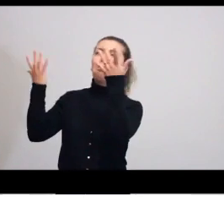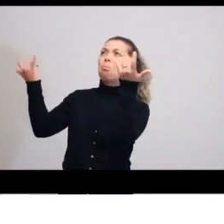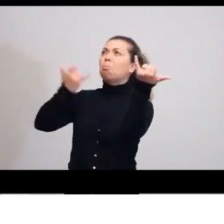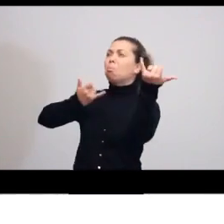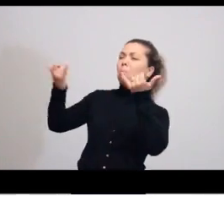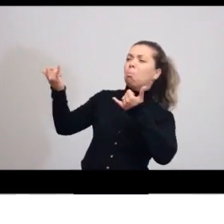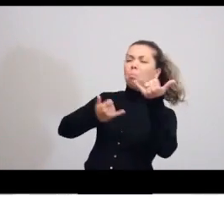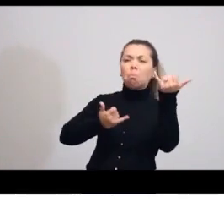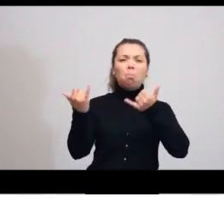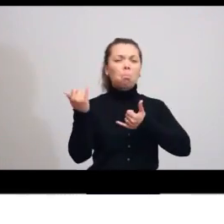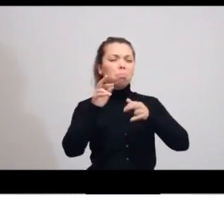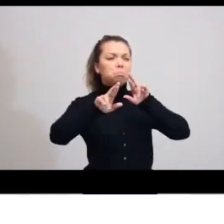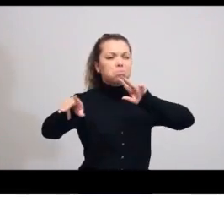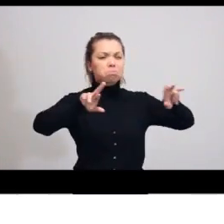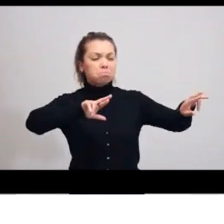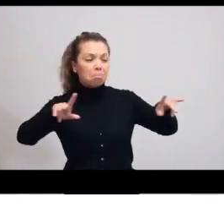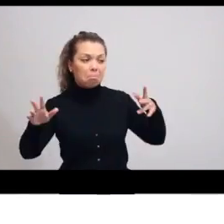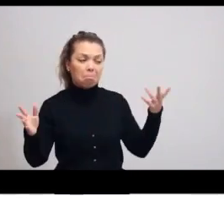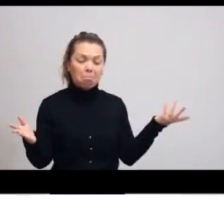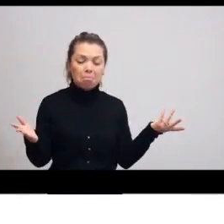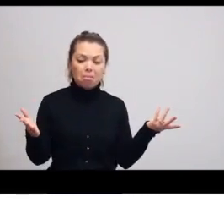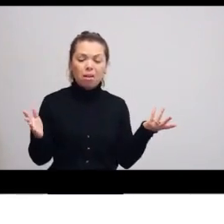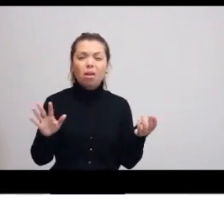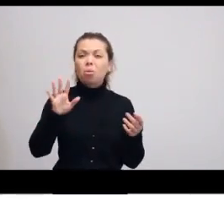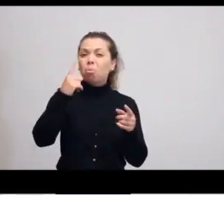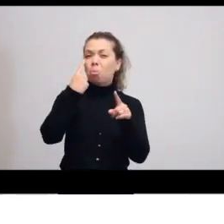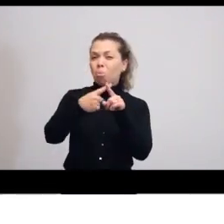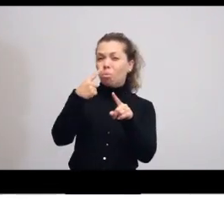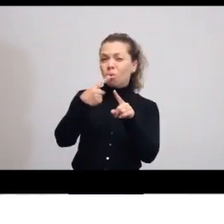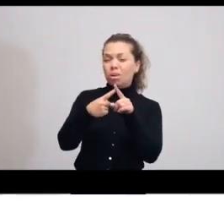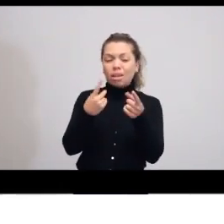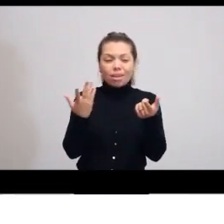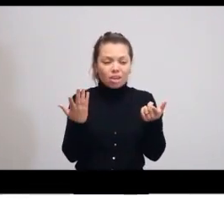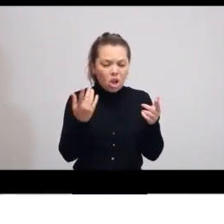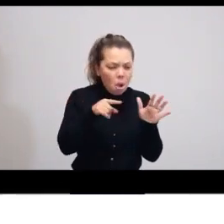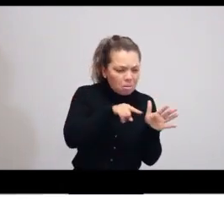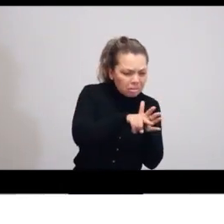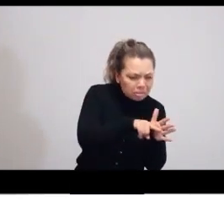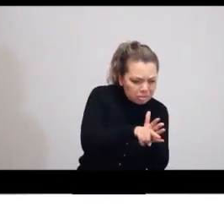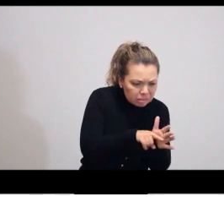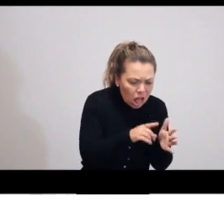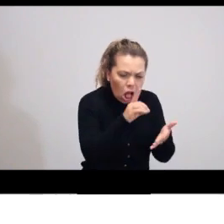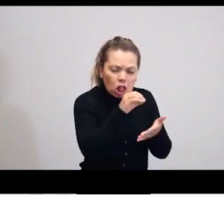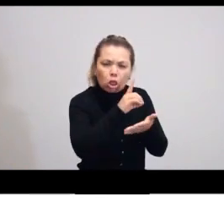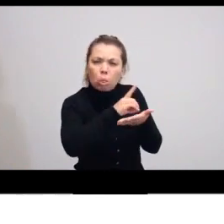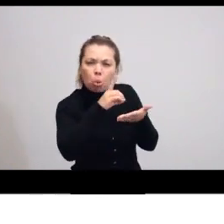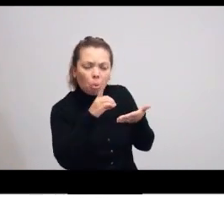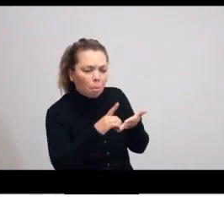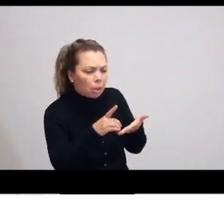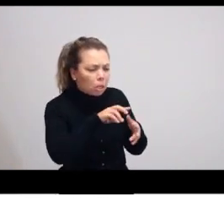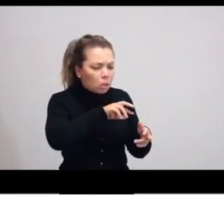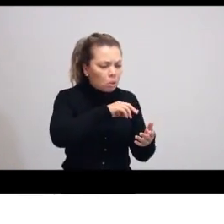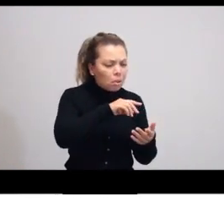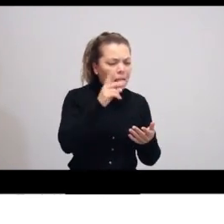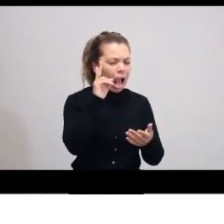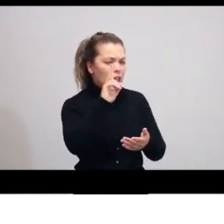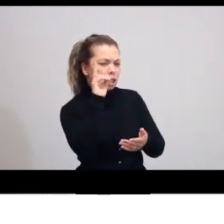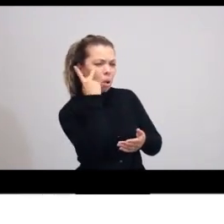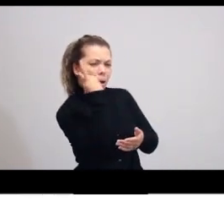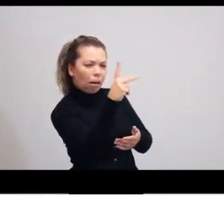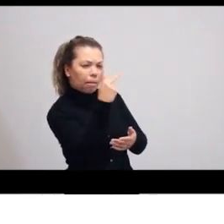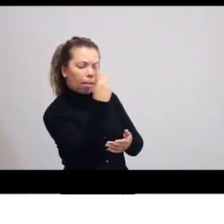uma breve viagem a Iguape, por meio de fotografias e textos. O leitor pode percorrer e observar esta pequena